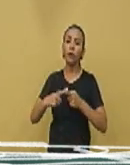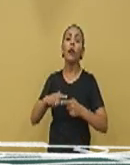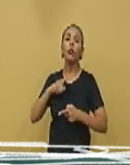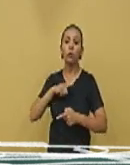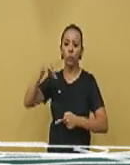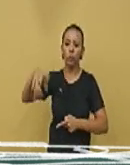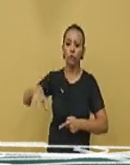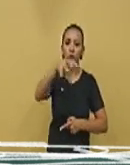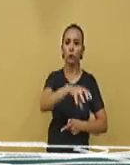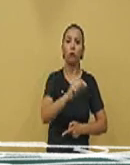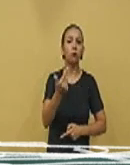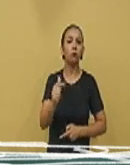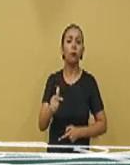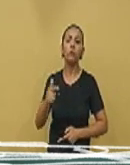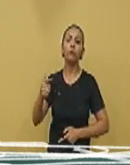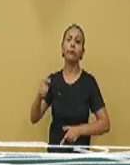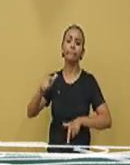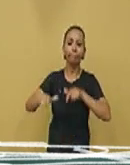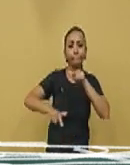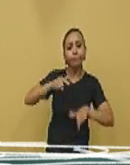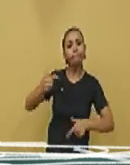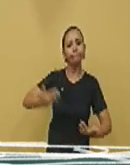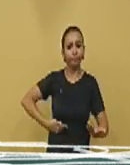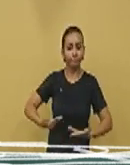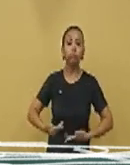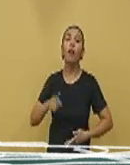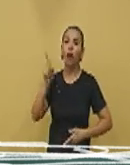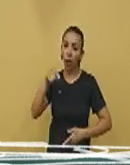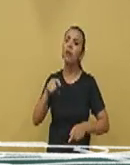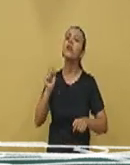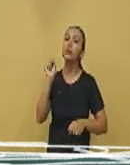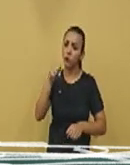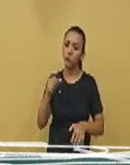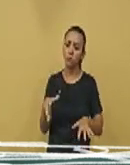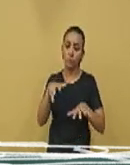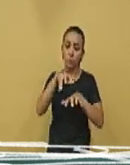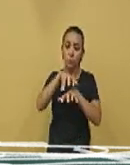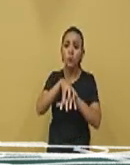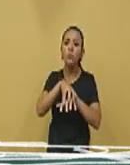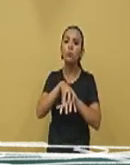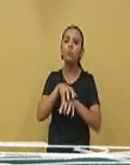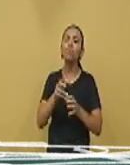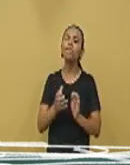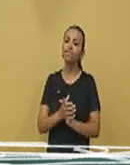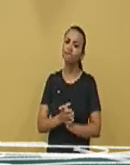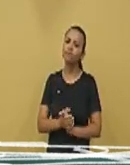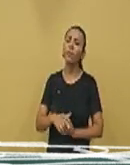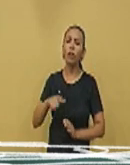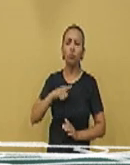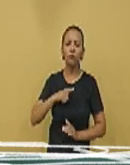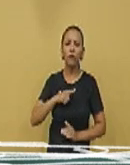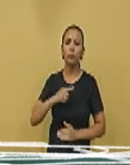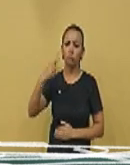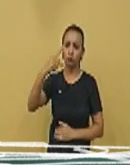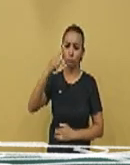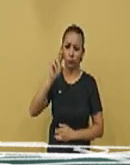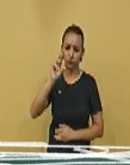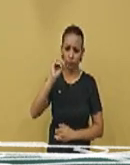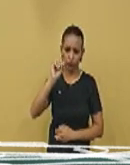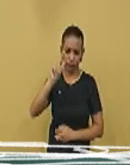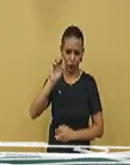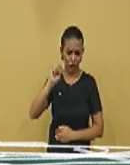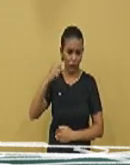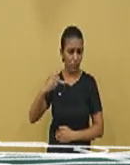servidor, né, isso é centralização. Né, quando a gente... É, mesmo tendo uma pró-reitoria de gestão de pessoas, né,